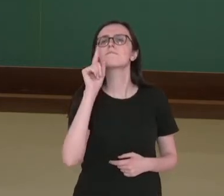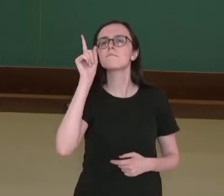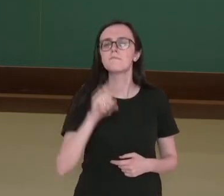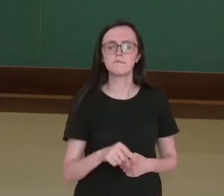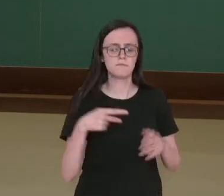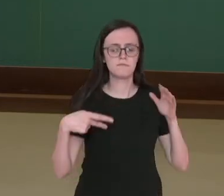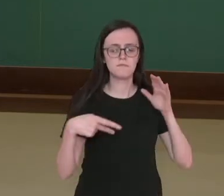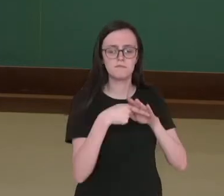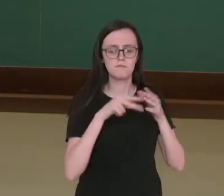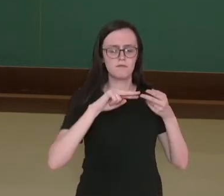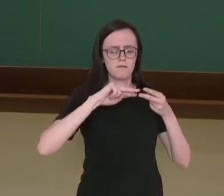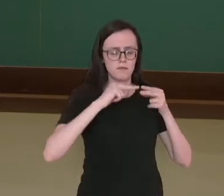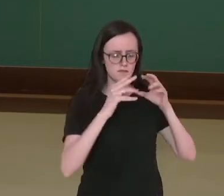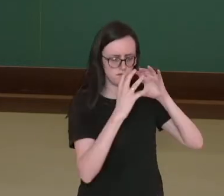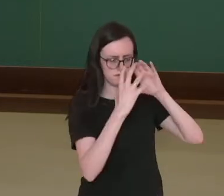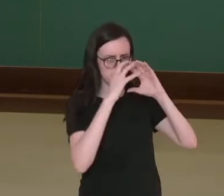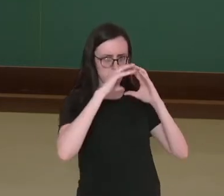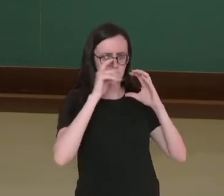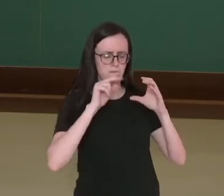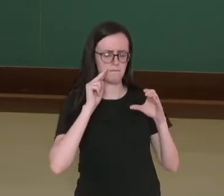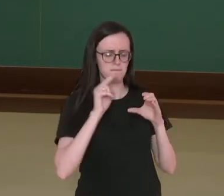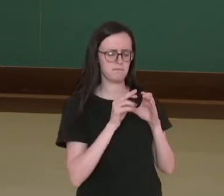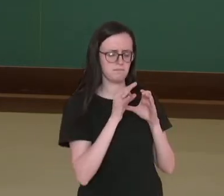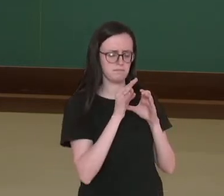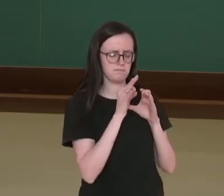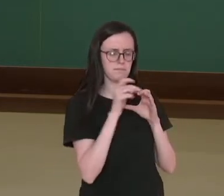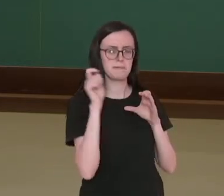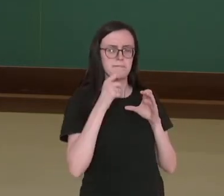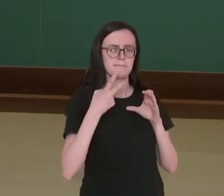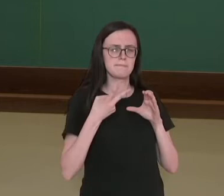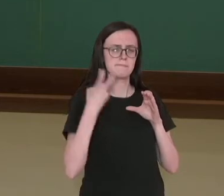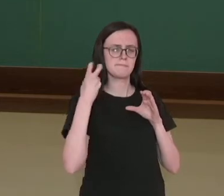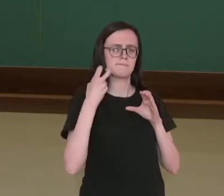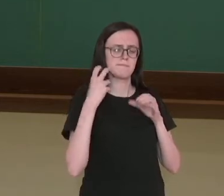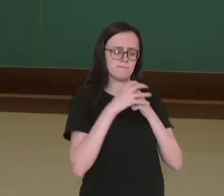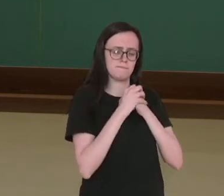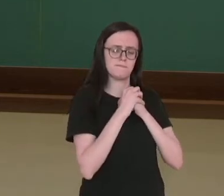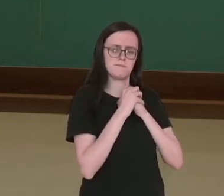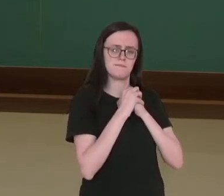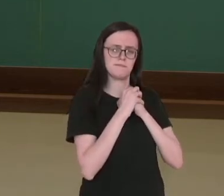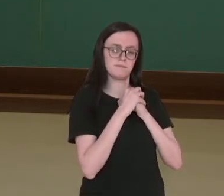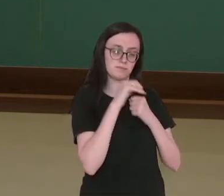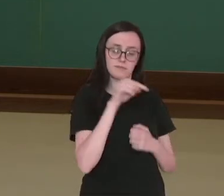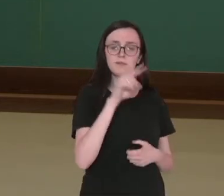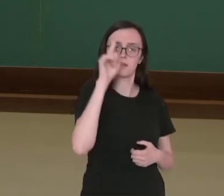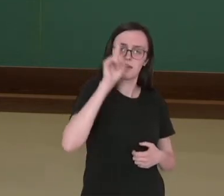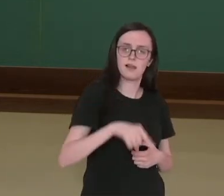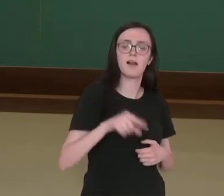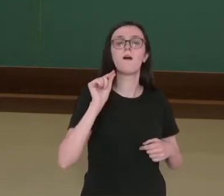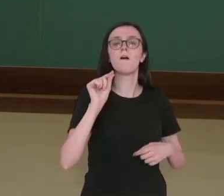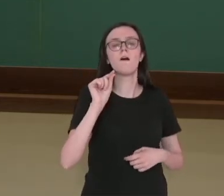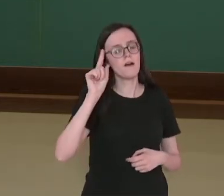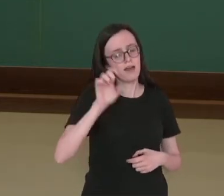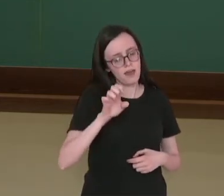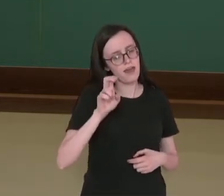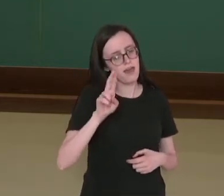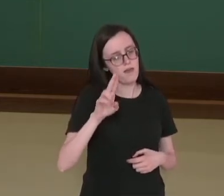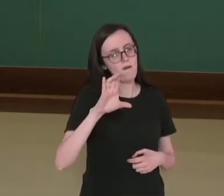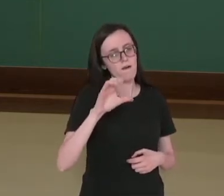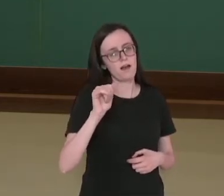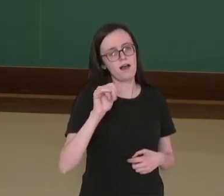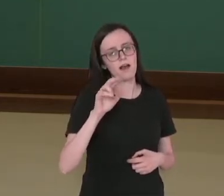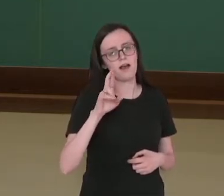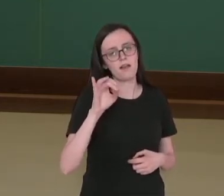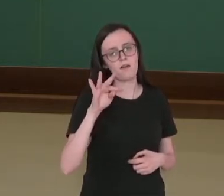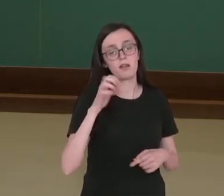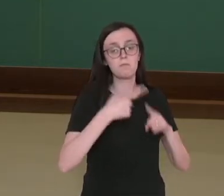estrutura tridimensional. A gente consegue ver bem certinho o núcleo. Então, ela é uma célula eucarionte, porque apresenta